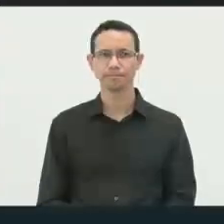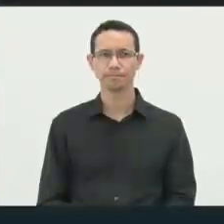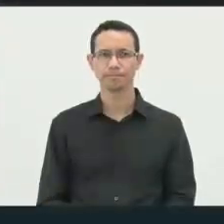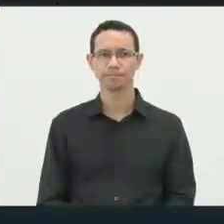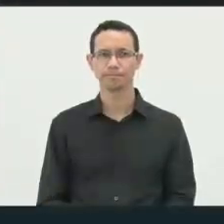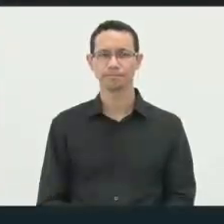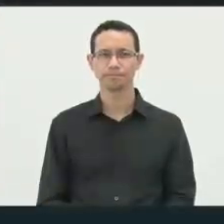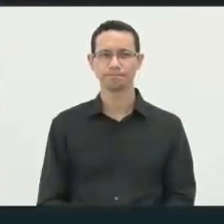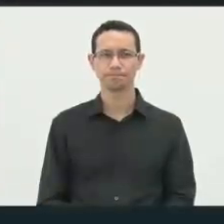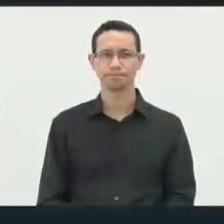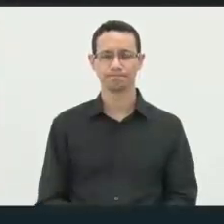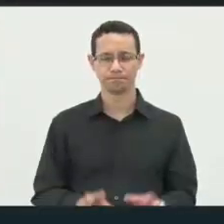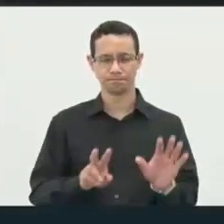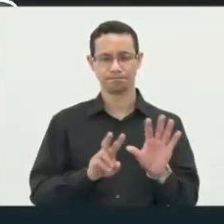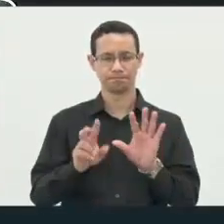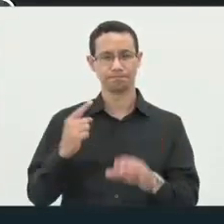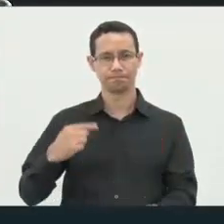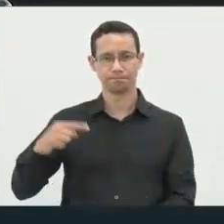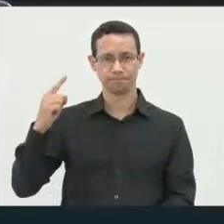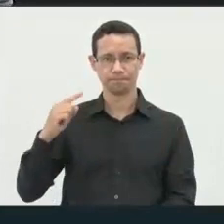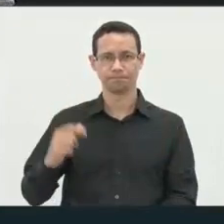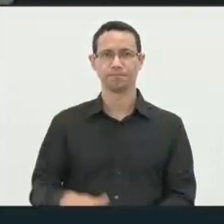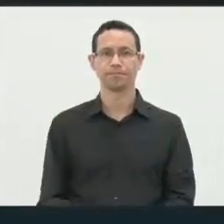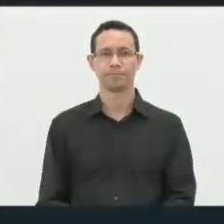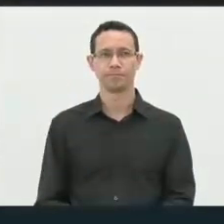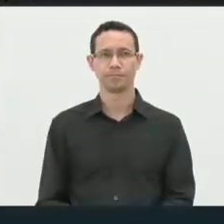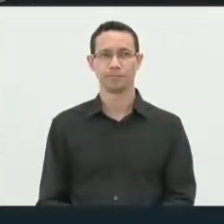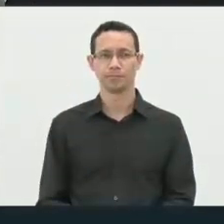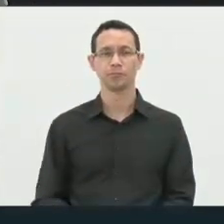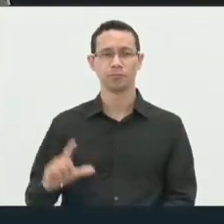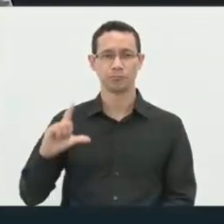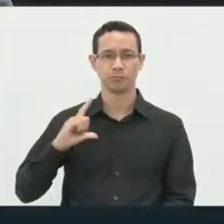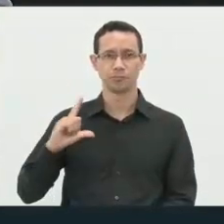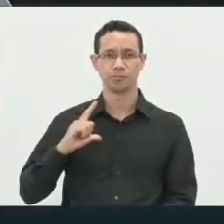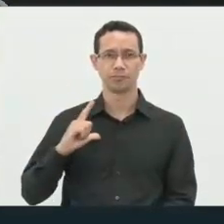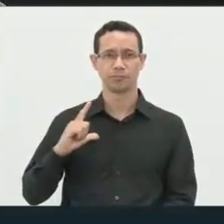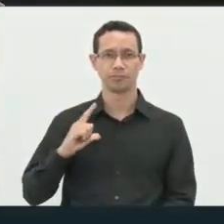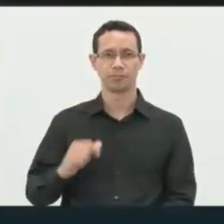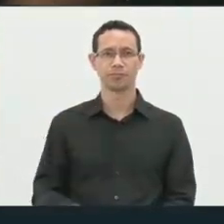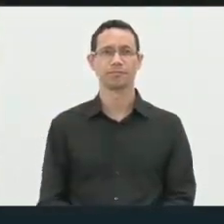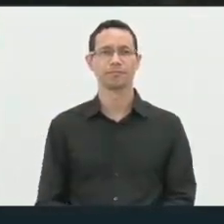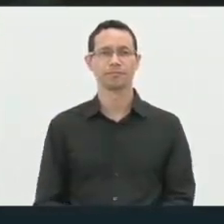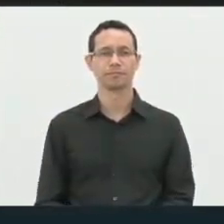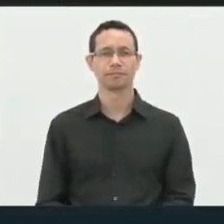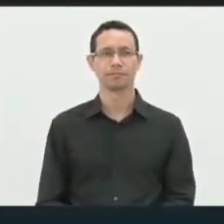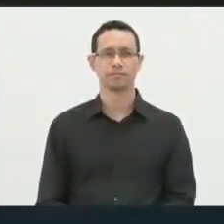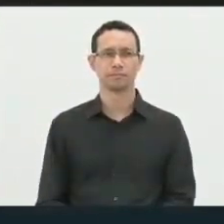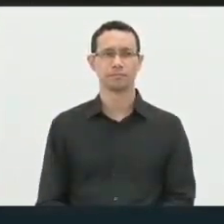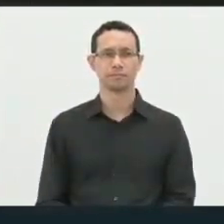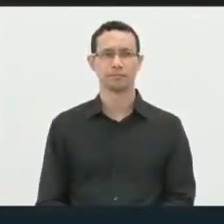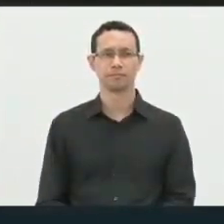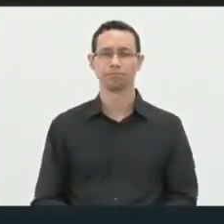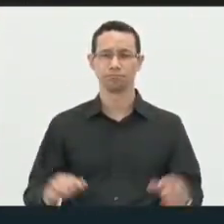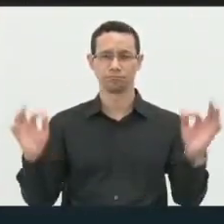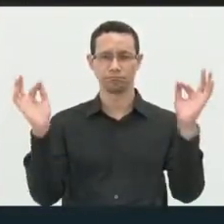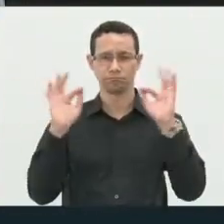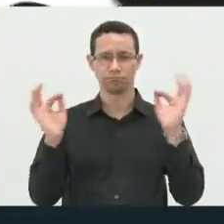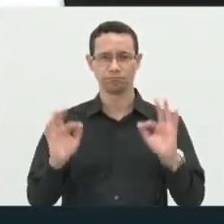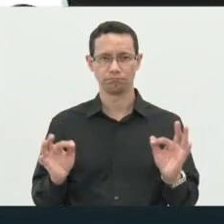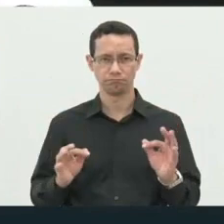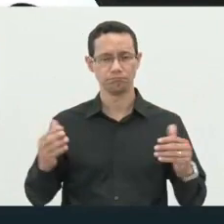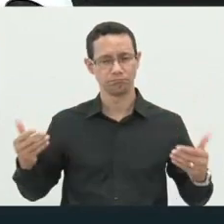na semana passada nós tivemos por felicidade muita